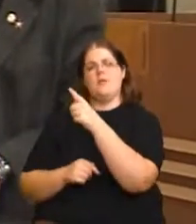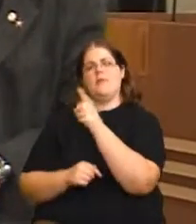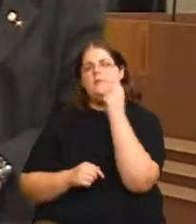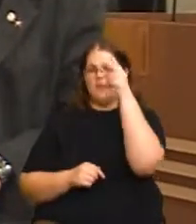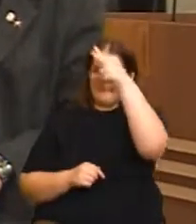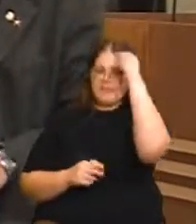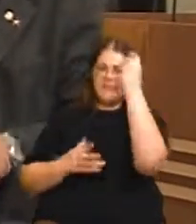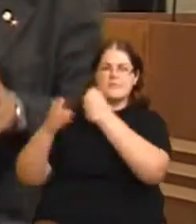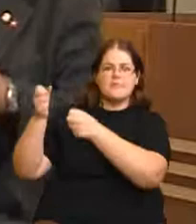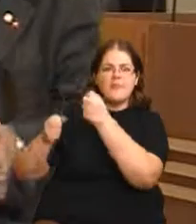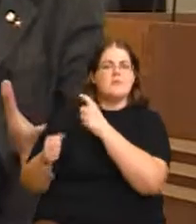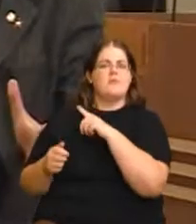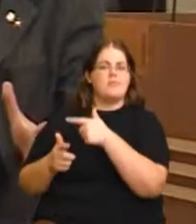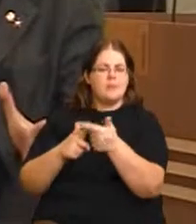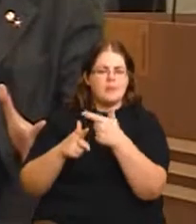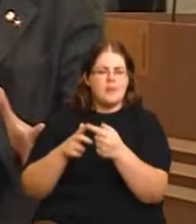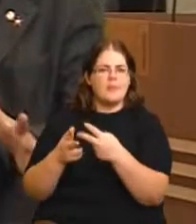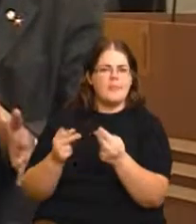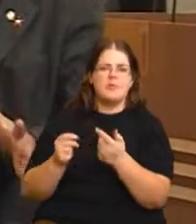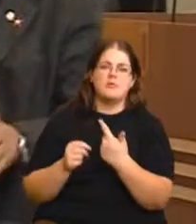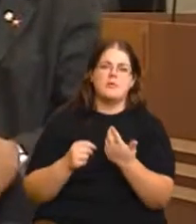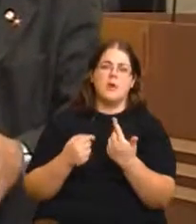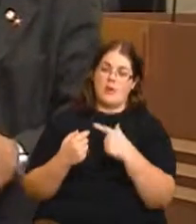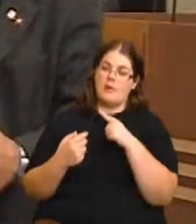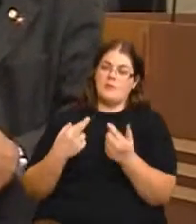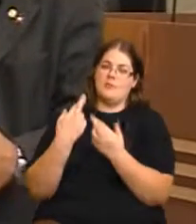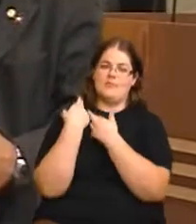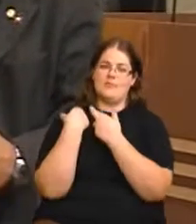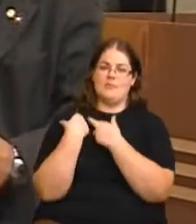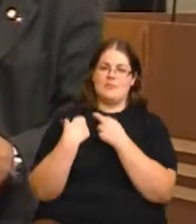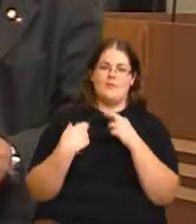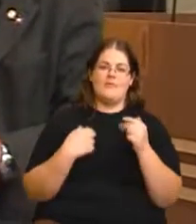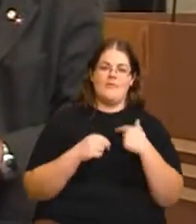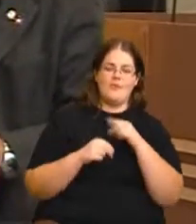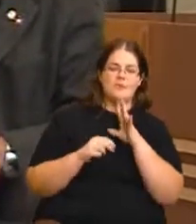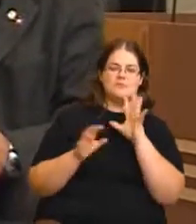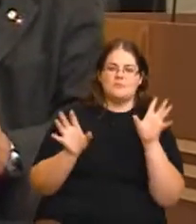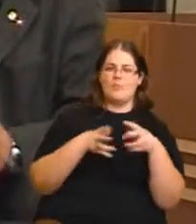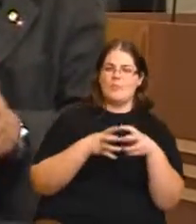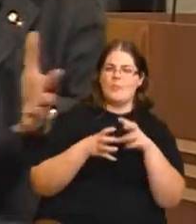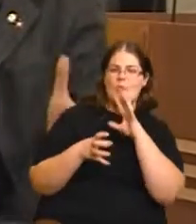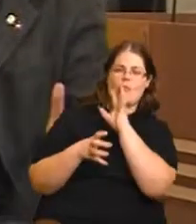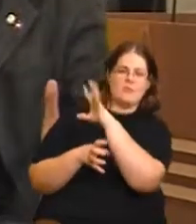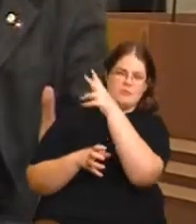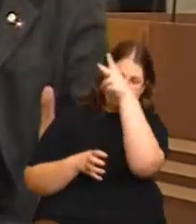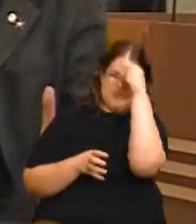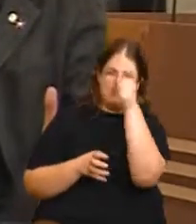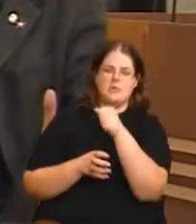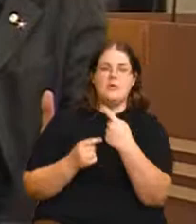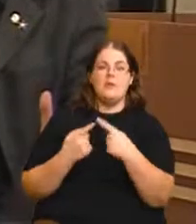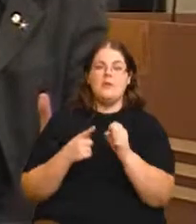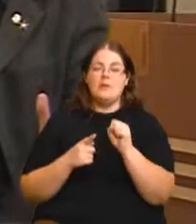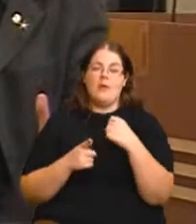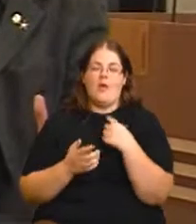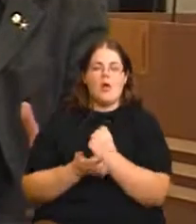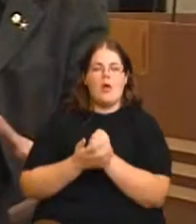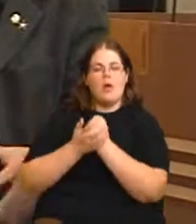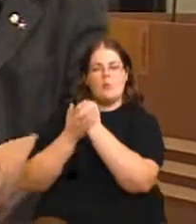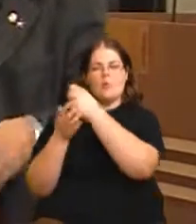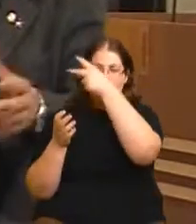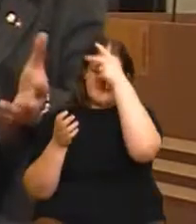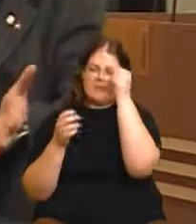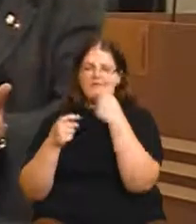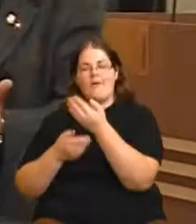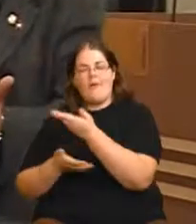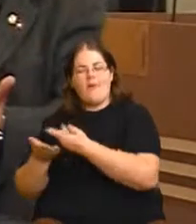o próprio prefeito foi lá ver e constatar os problemas. Então esse é o papel da oposição. Agora é claro que a oposição tem limite. Se tu é da base do governo, tu tem